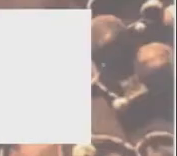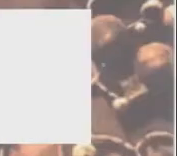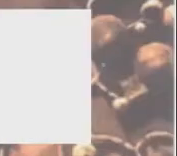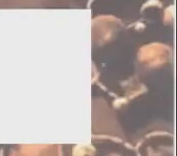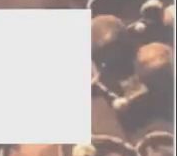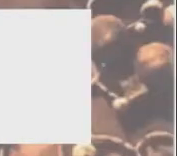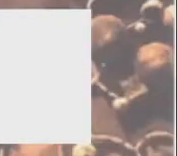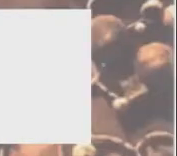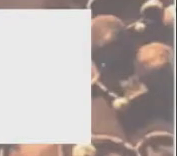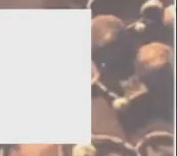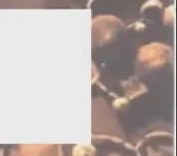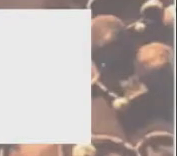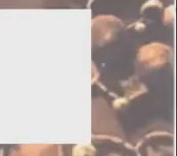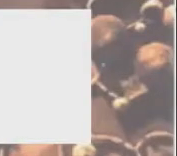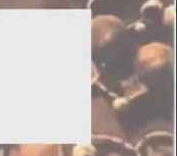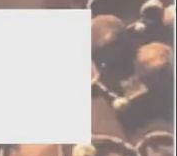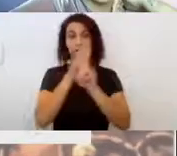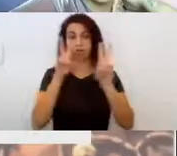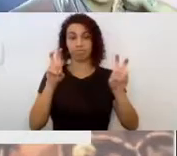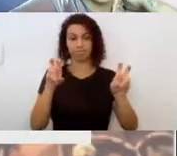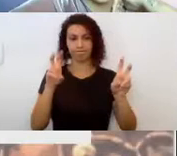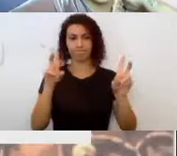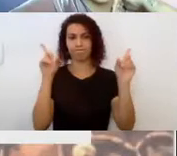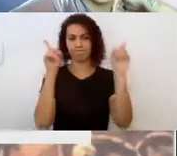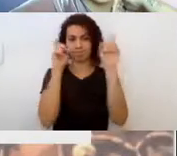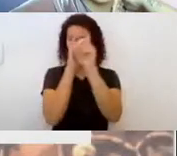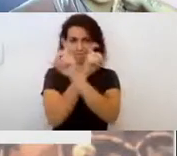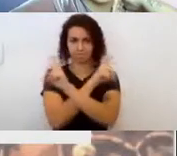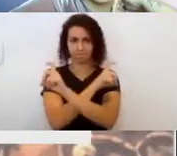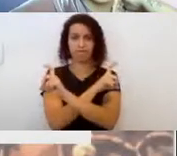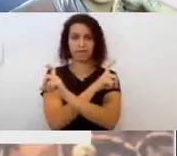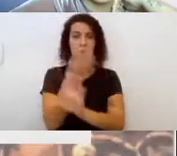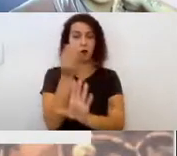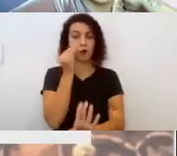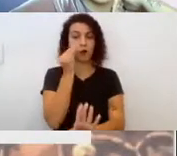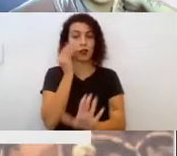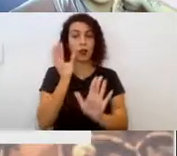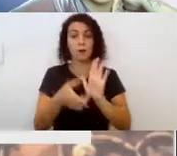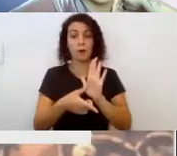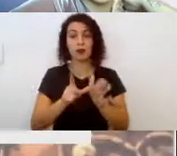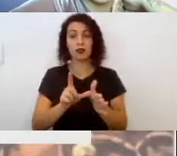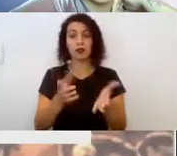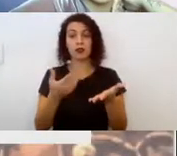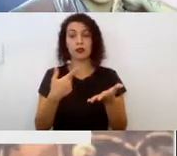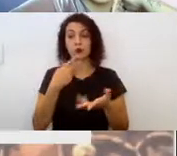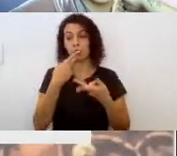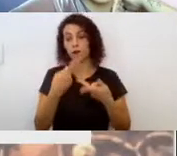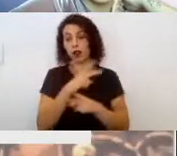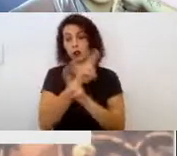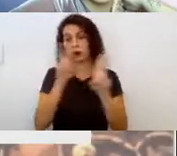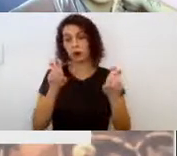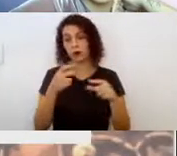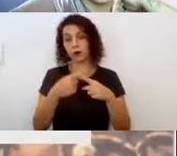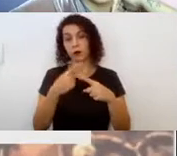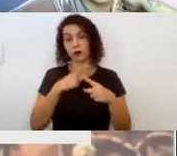espinho tem missão de complexo eu vou tentar aqui trazer crescimento da complexidade mas antes de entrar nisso eu só tô falando do tema porque